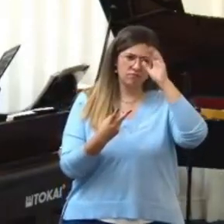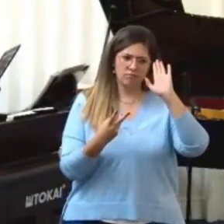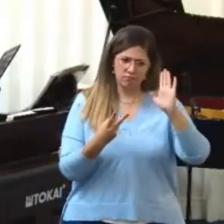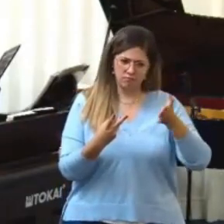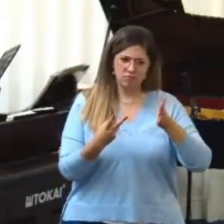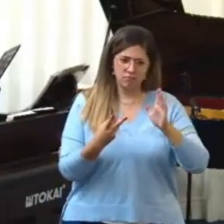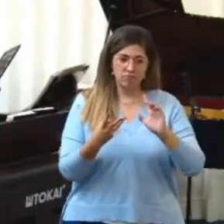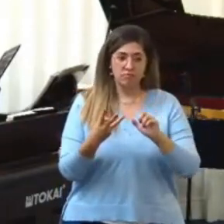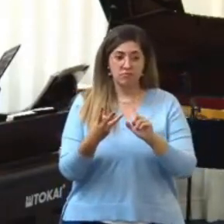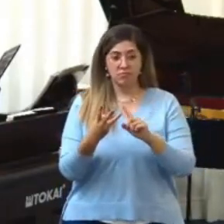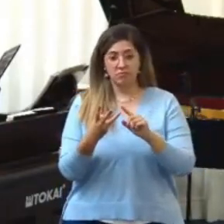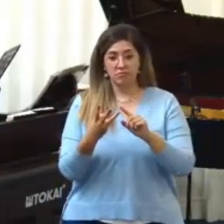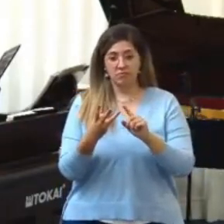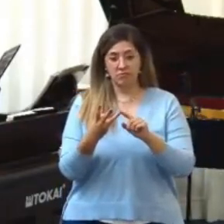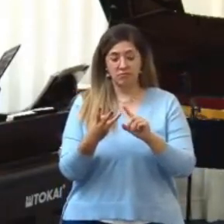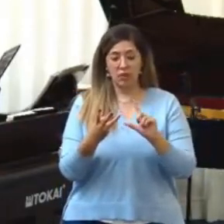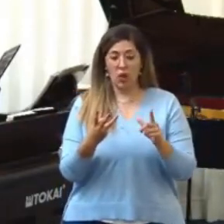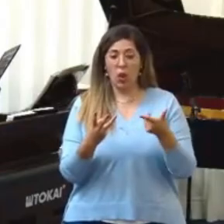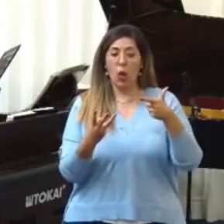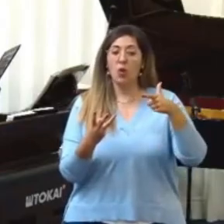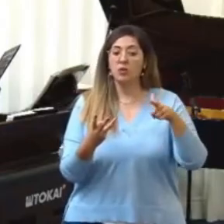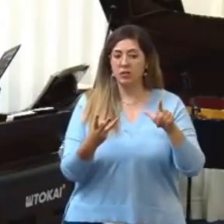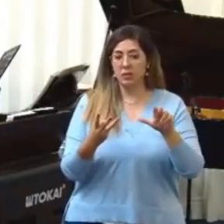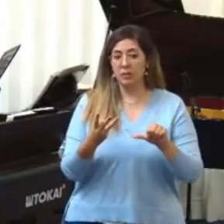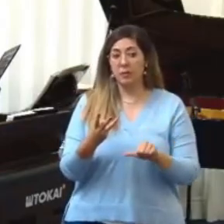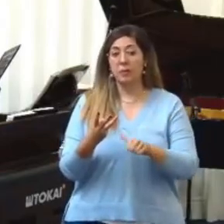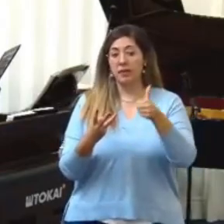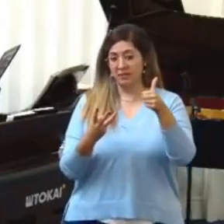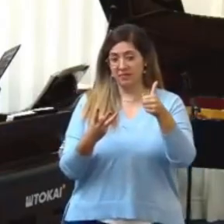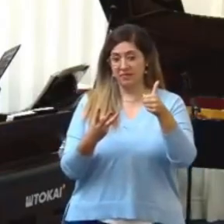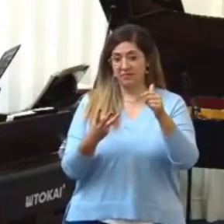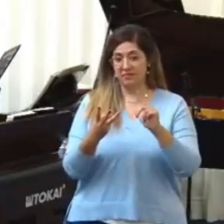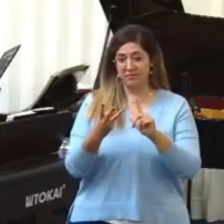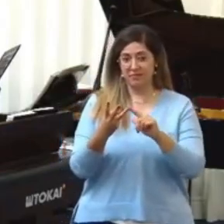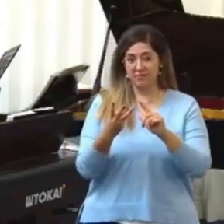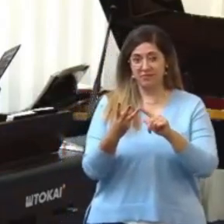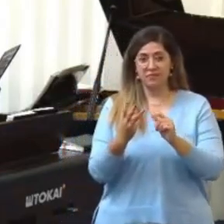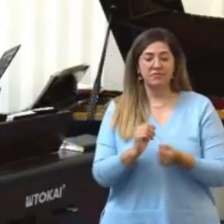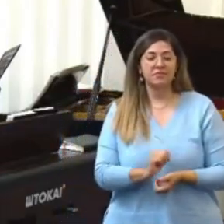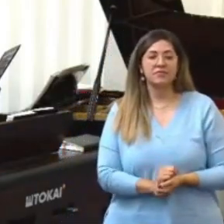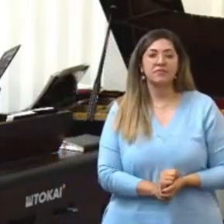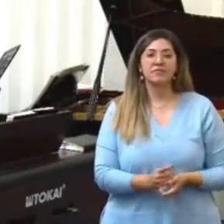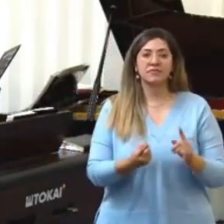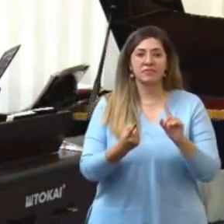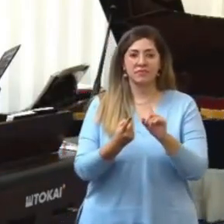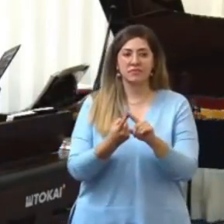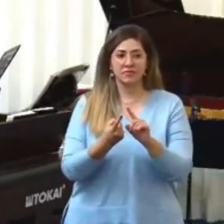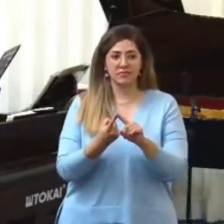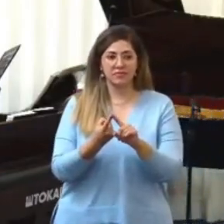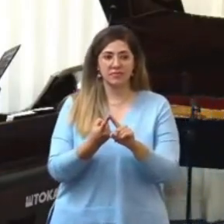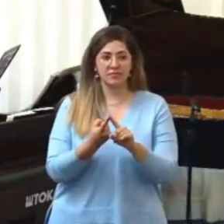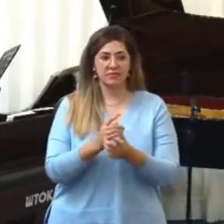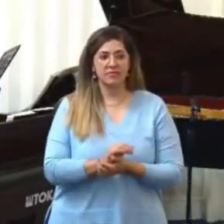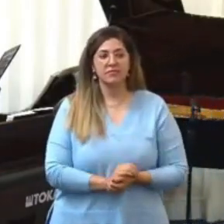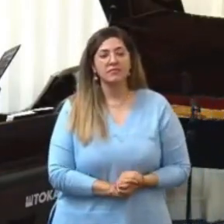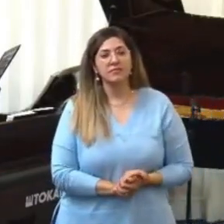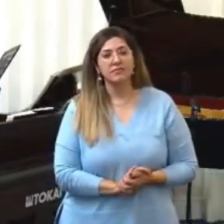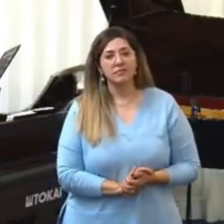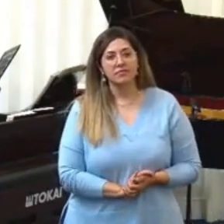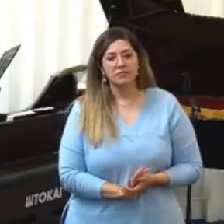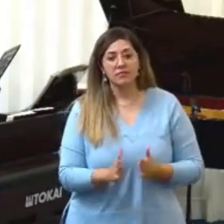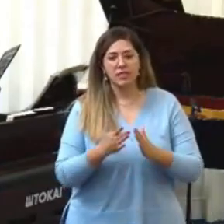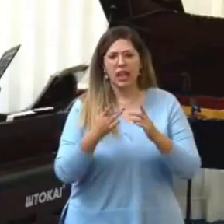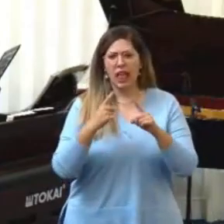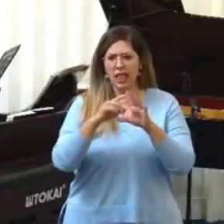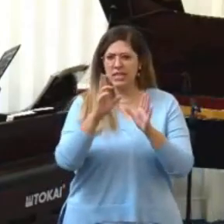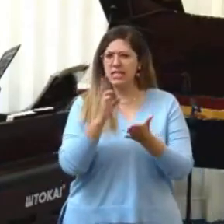já, e uma terceira, eu acho que é a primeira vez que eu vou falar. Primeira coisa que nós, pastores, que a igreja sempre diz